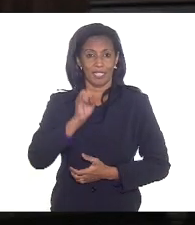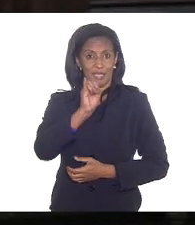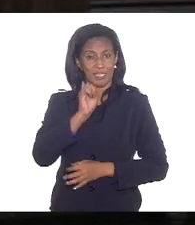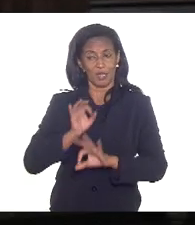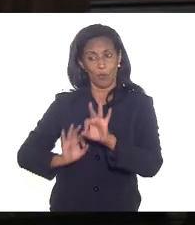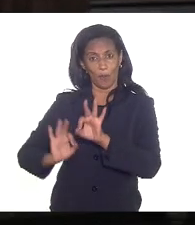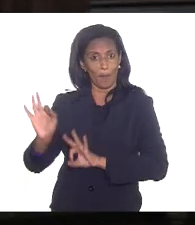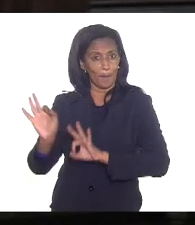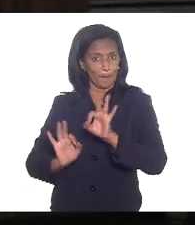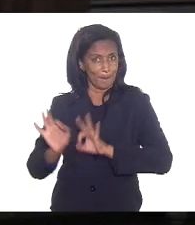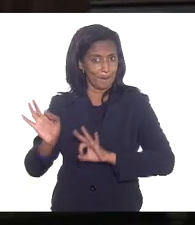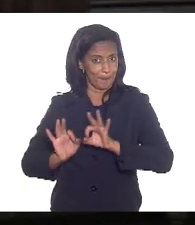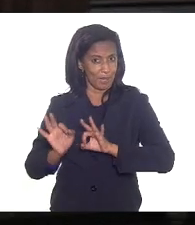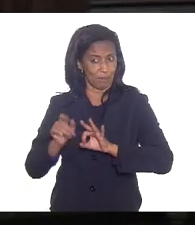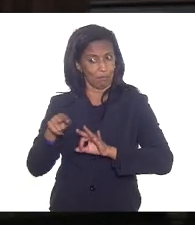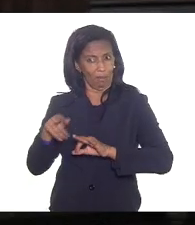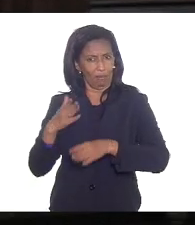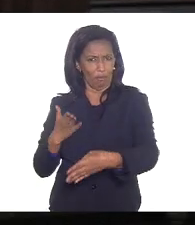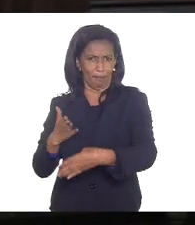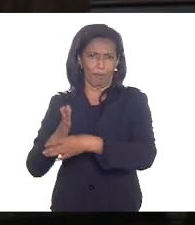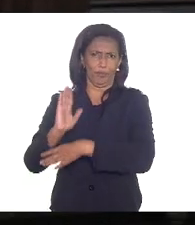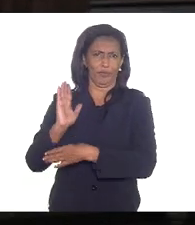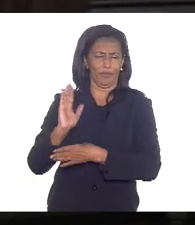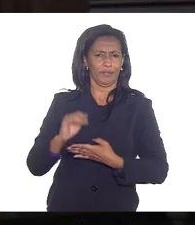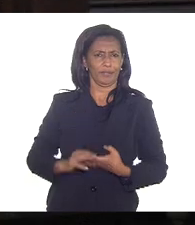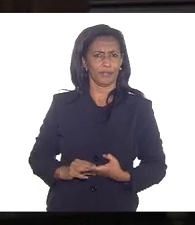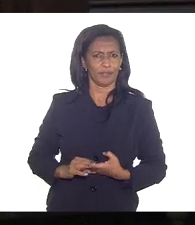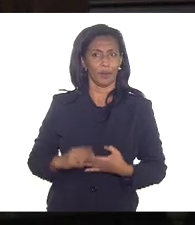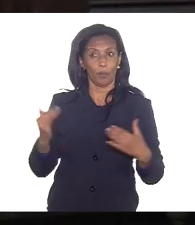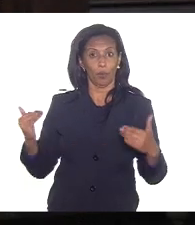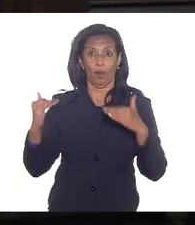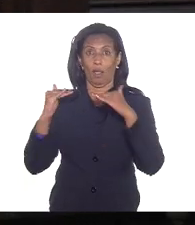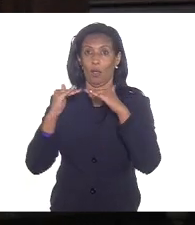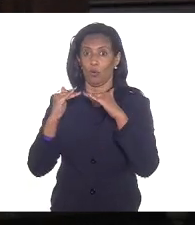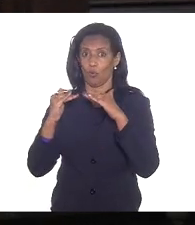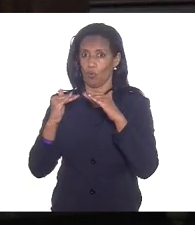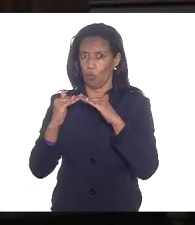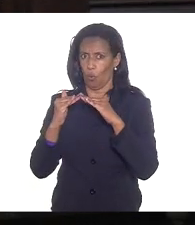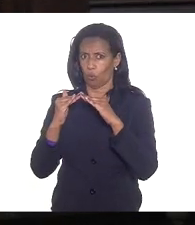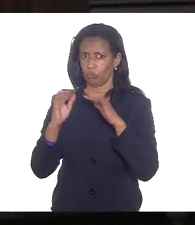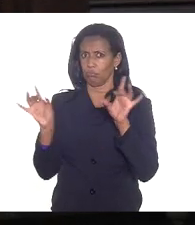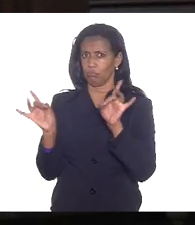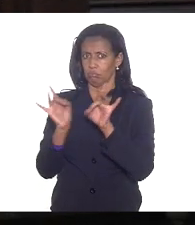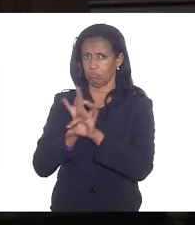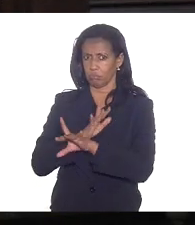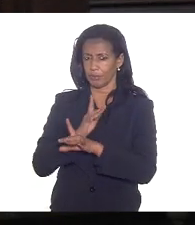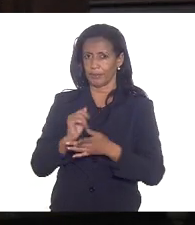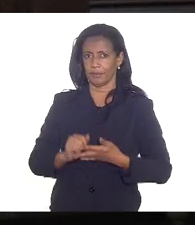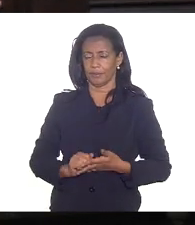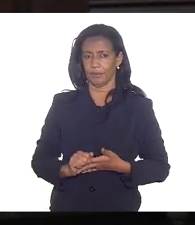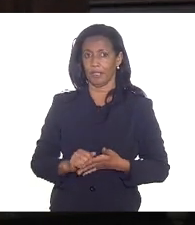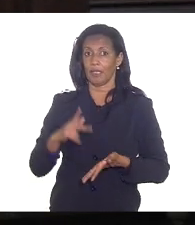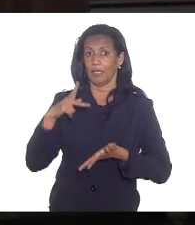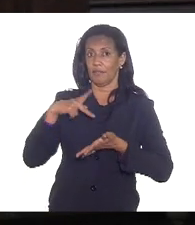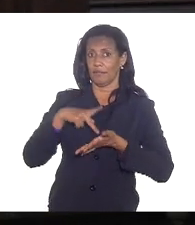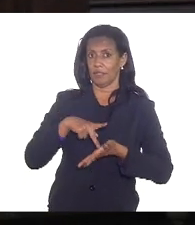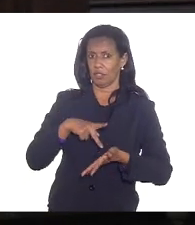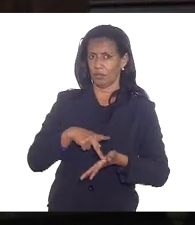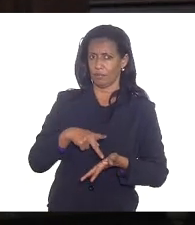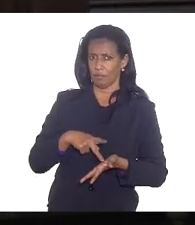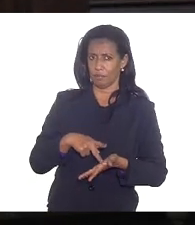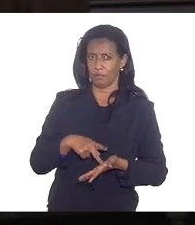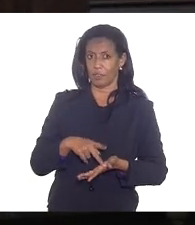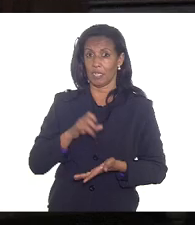o plano Está aprovado por acordo e sancionado evidentemente